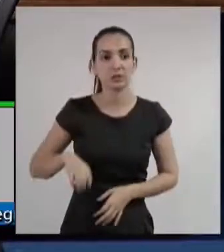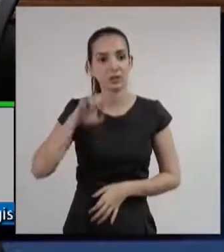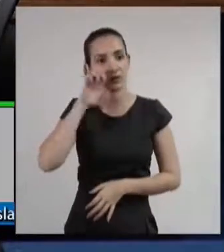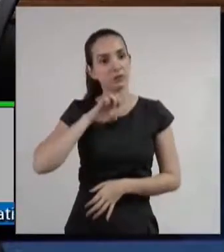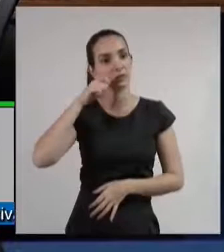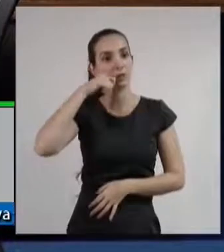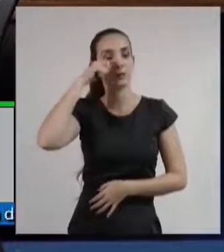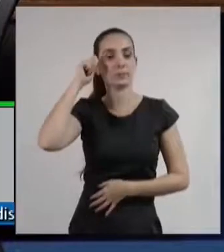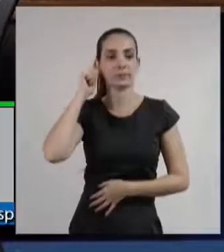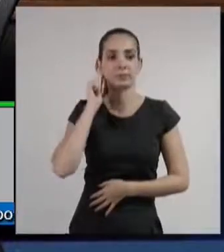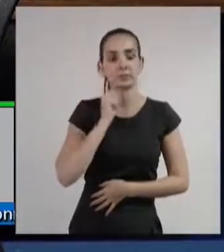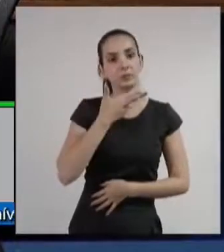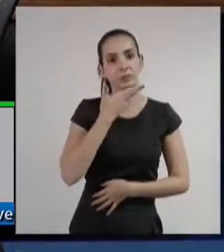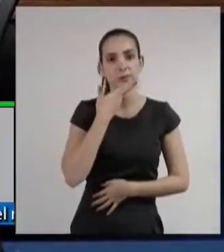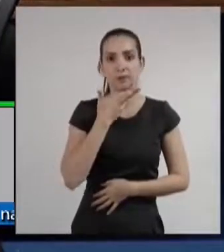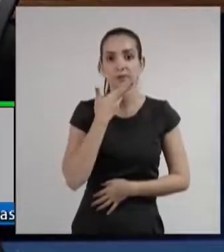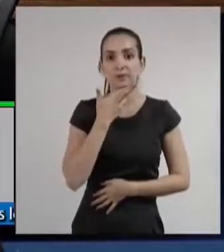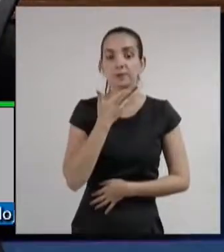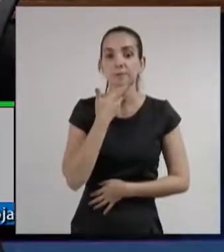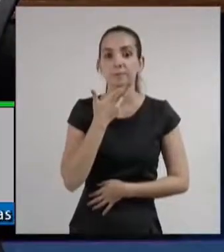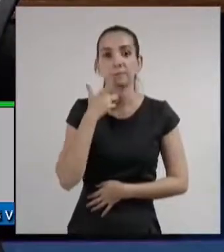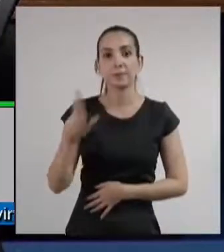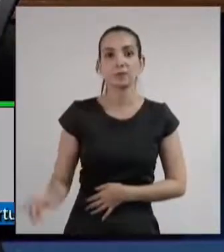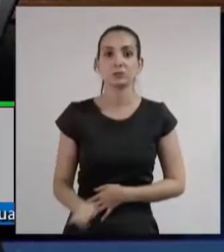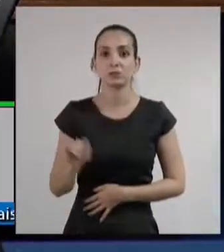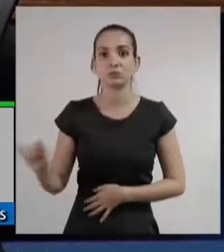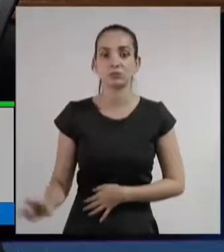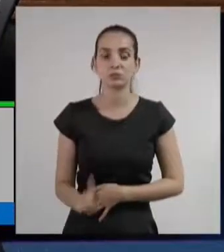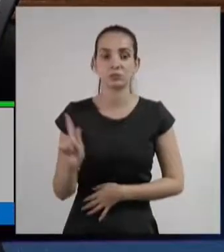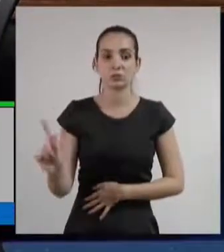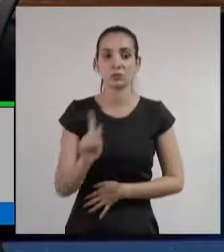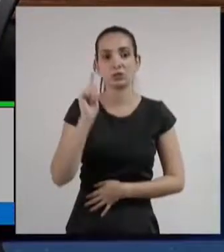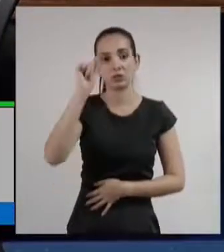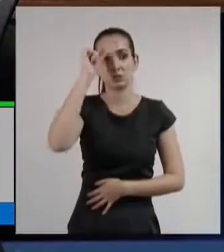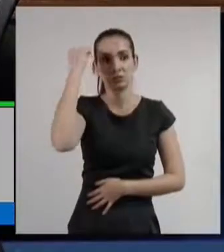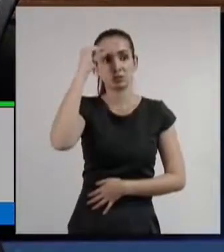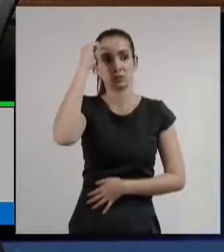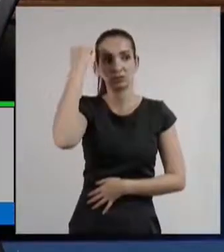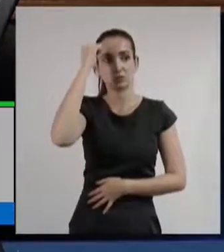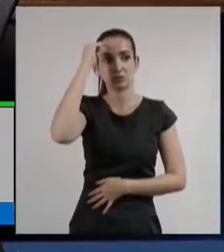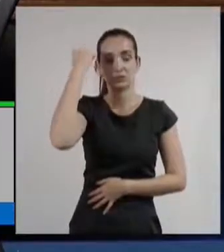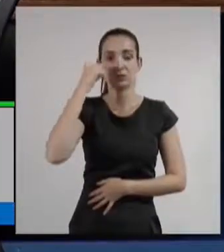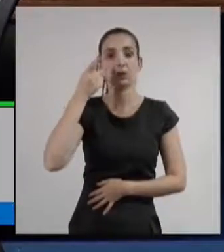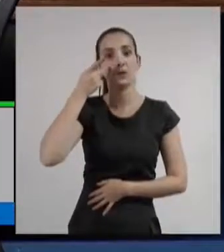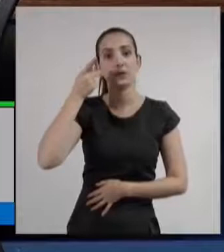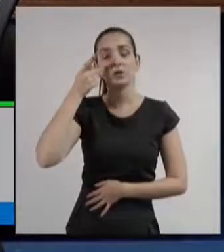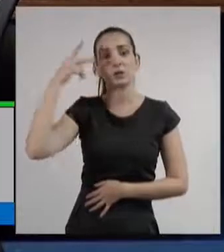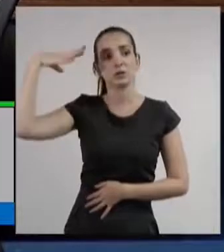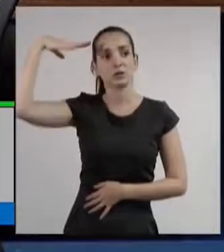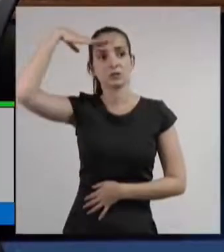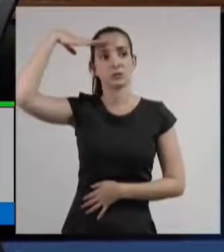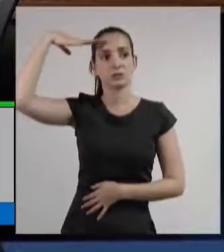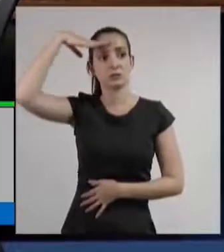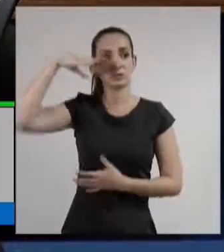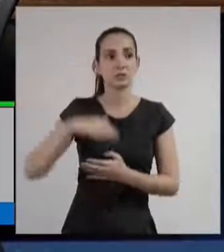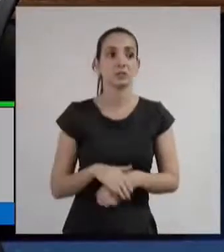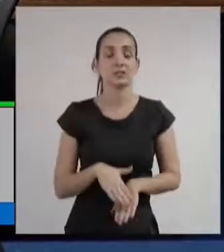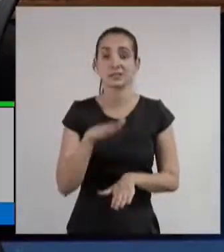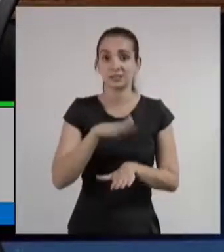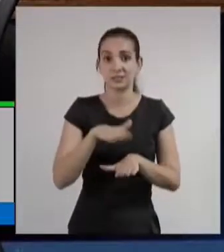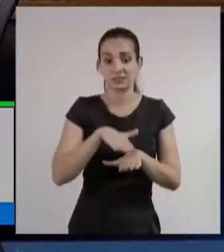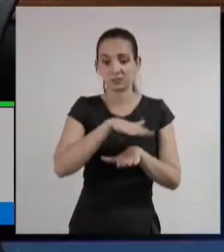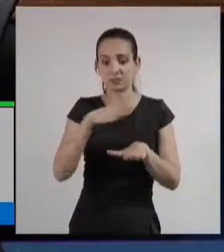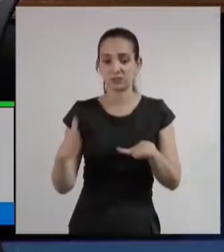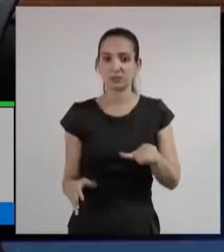Fellini, Amarildo Cruz, Renato Câmara, João Grandão, Herculano Borges, Pedro Kemp e Cabalmi. Sobre a mesa,